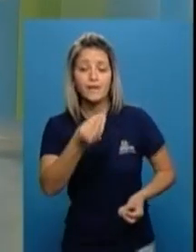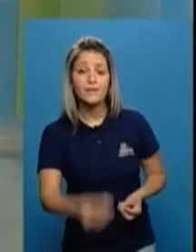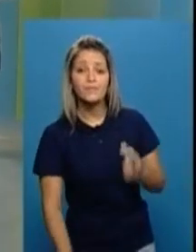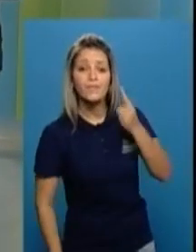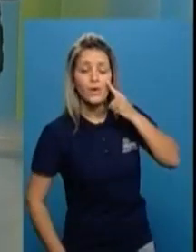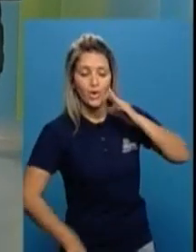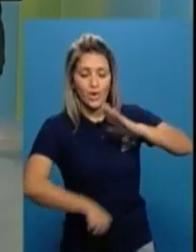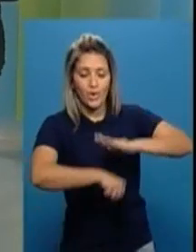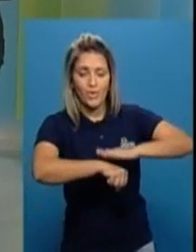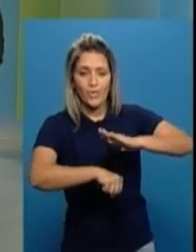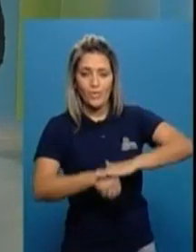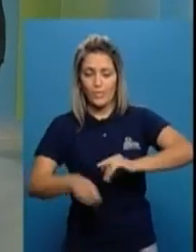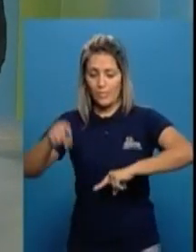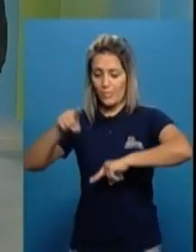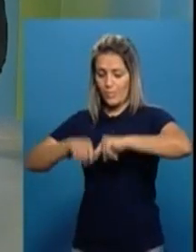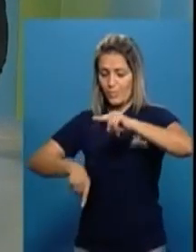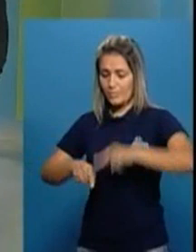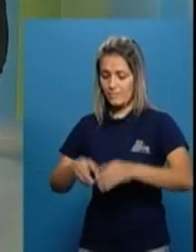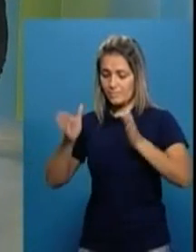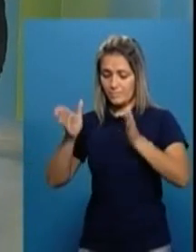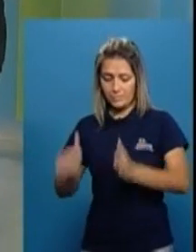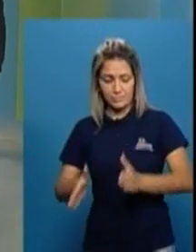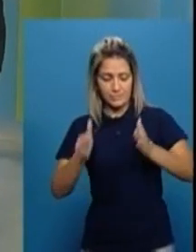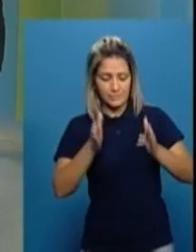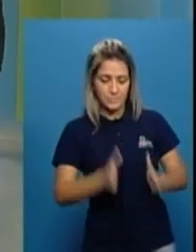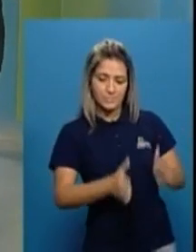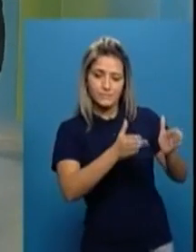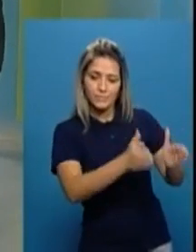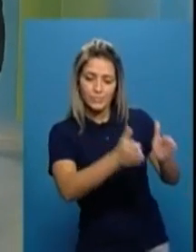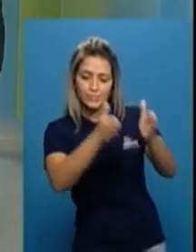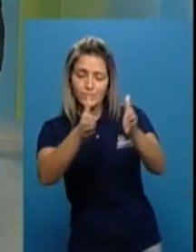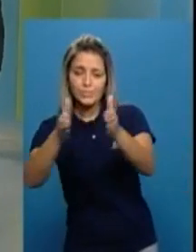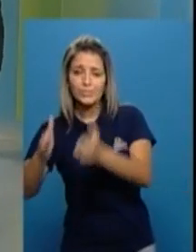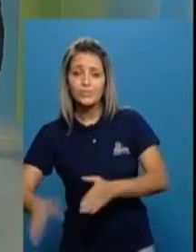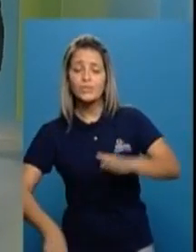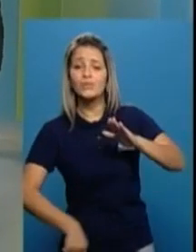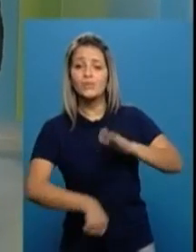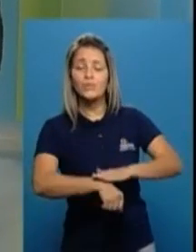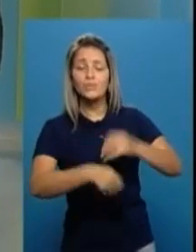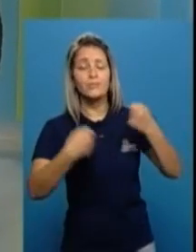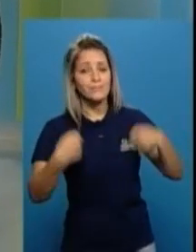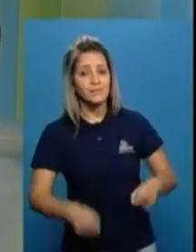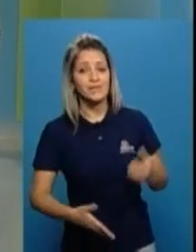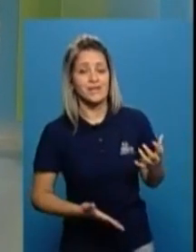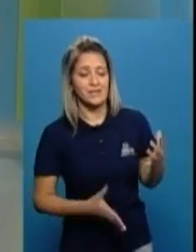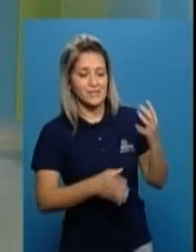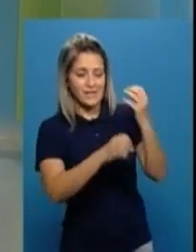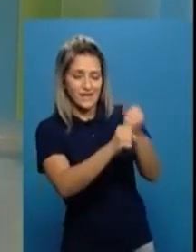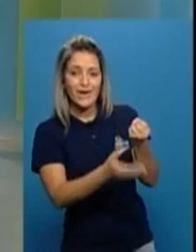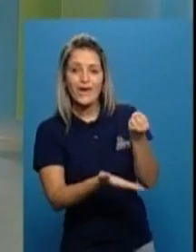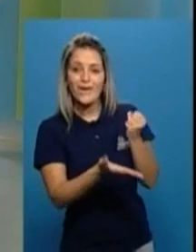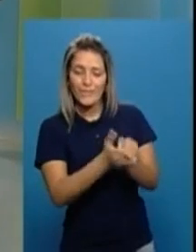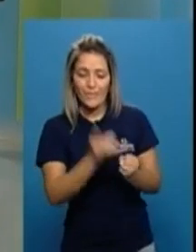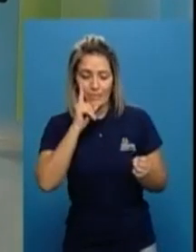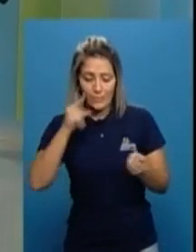que um item gasta em cada estação ou lugar, ele deve ser balanceado e as linhas devem